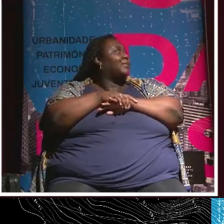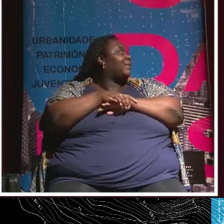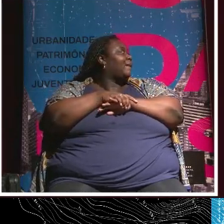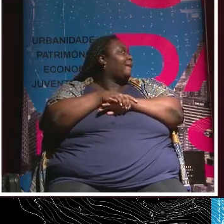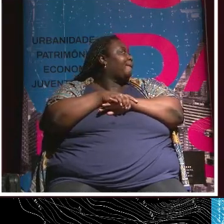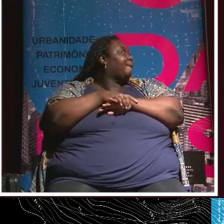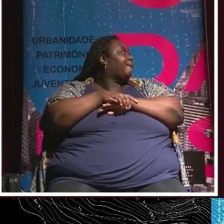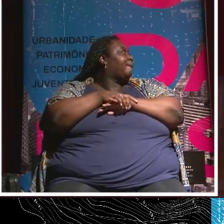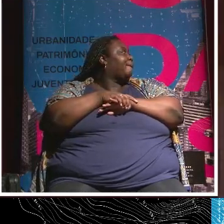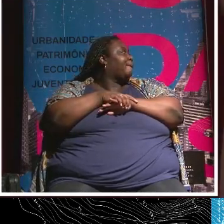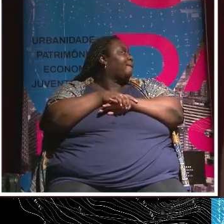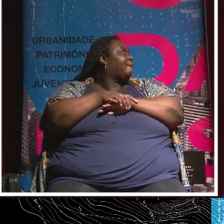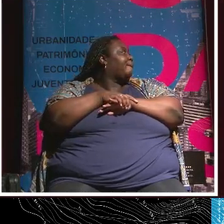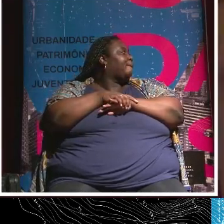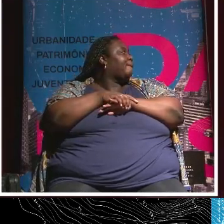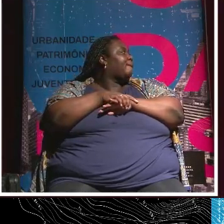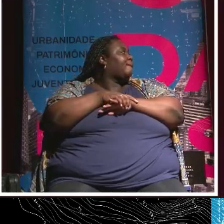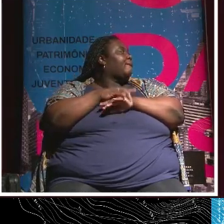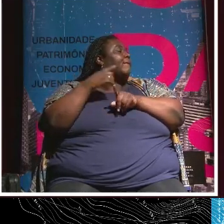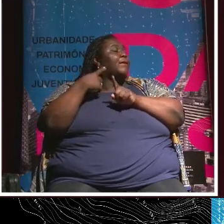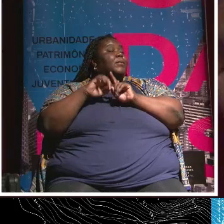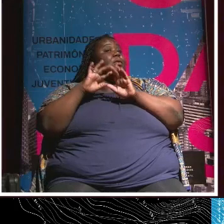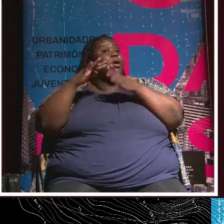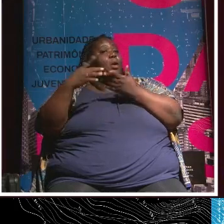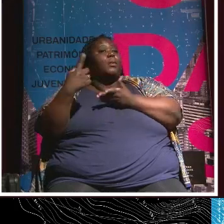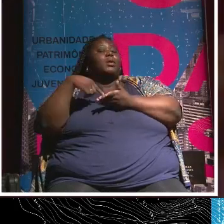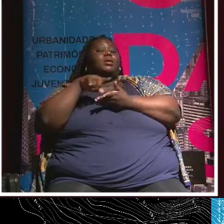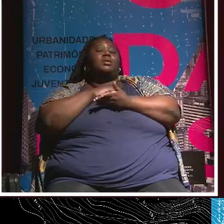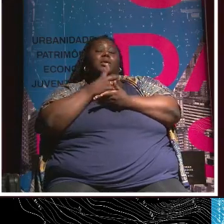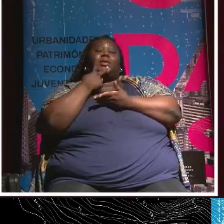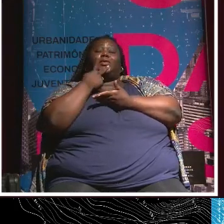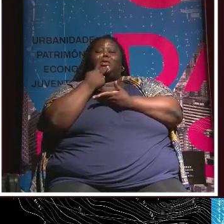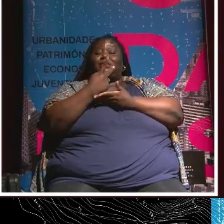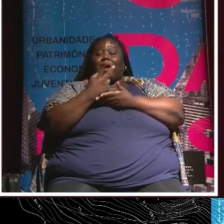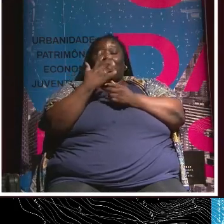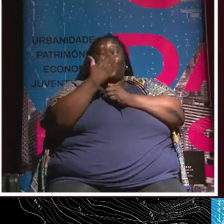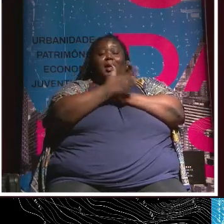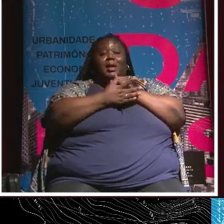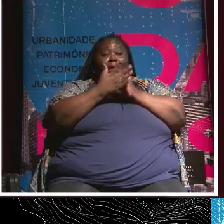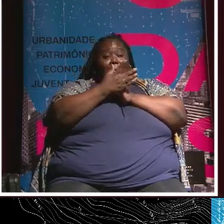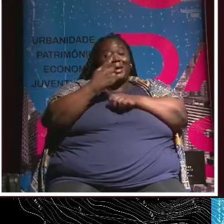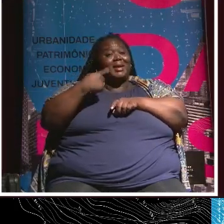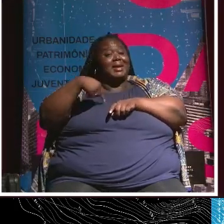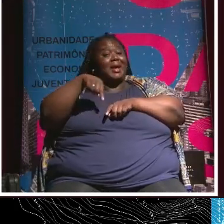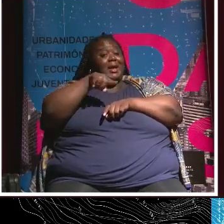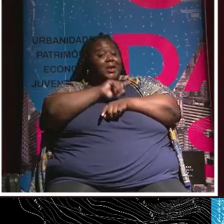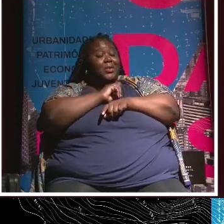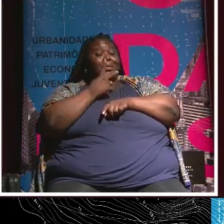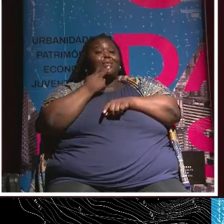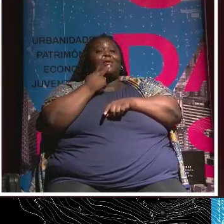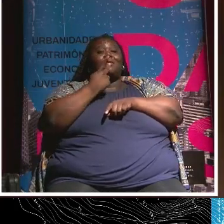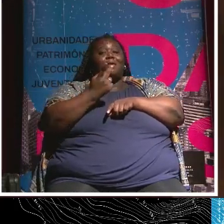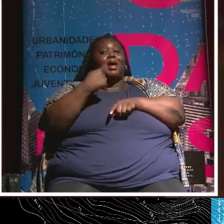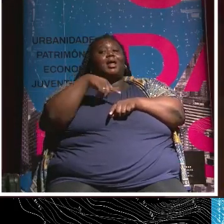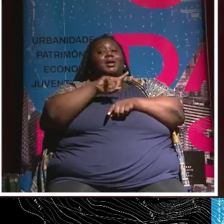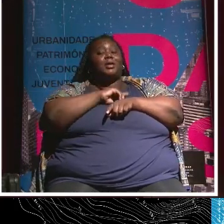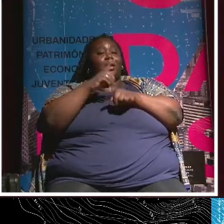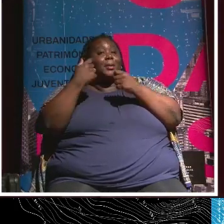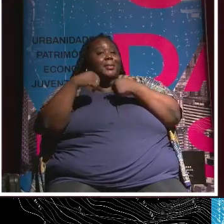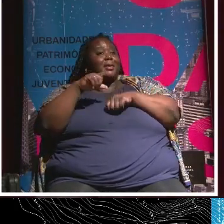curto. Porque quando a gente fala desses princípios, na nossa fala, a gente tem